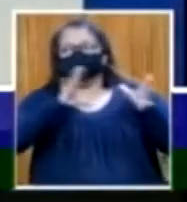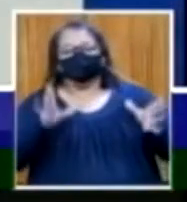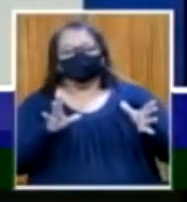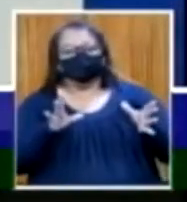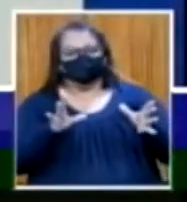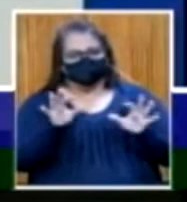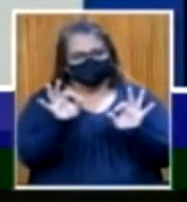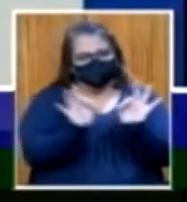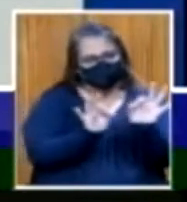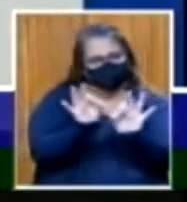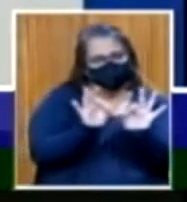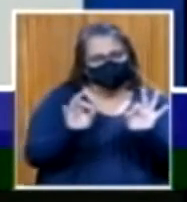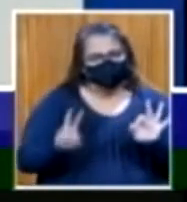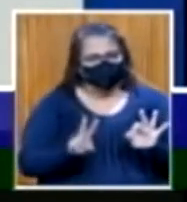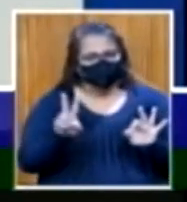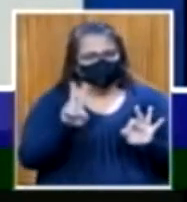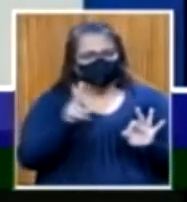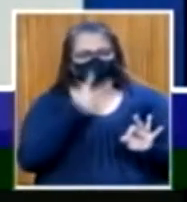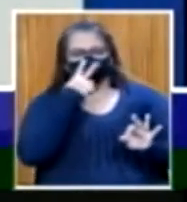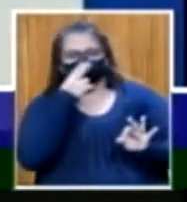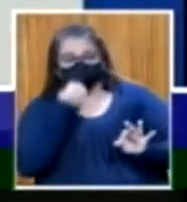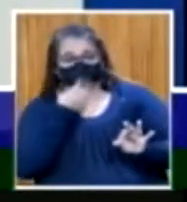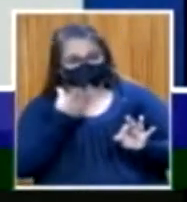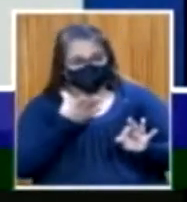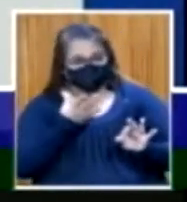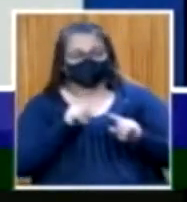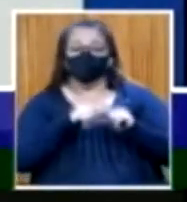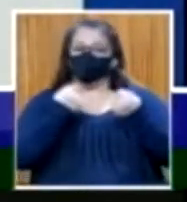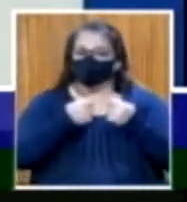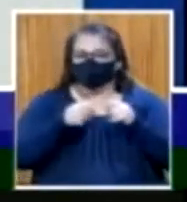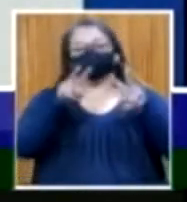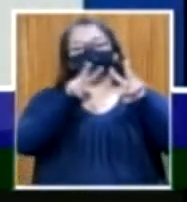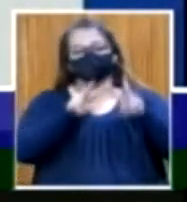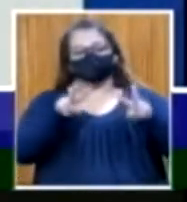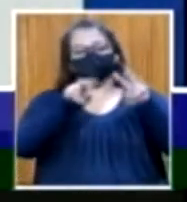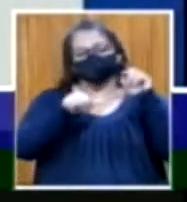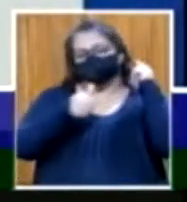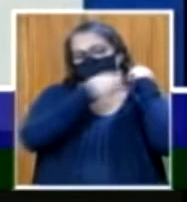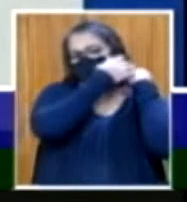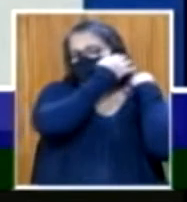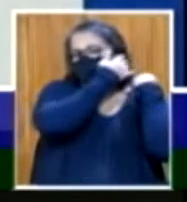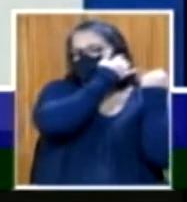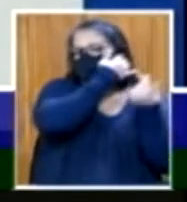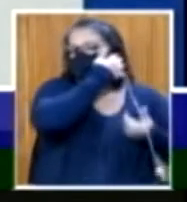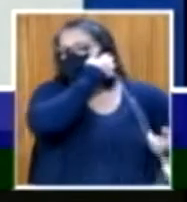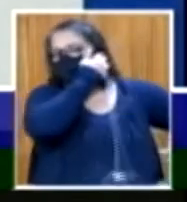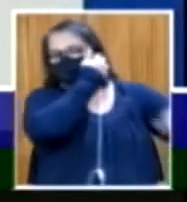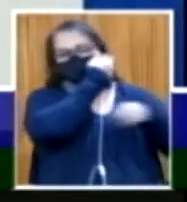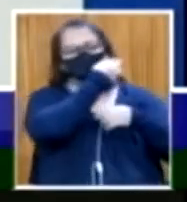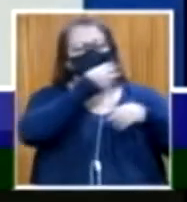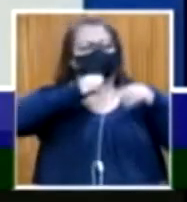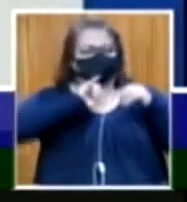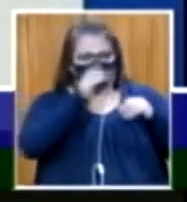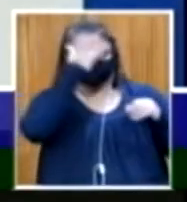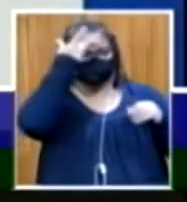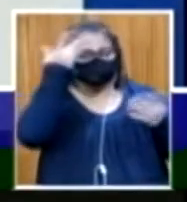de imóveis, que parece ser algo bom, mas que tem que ser analisado caso a caso, para aquelas pessoas que